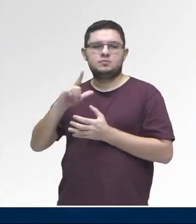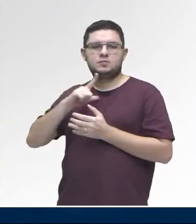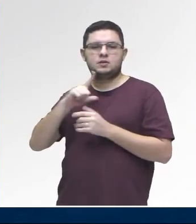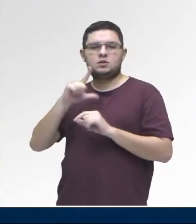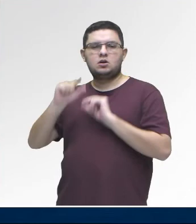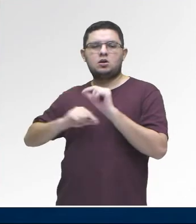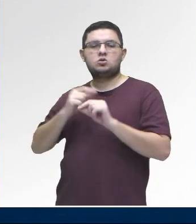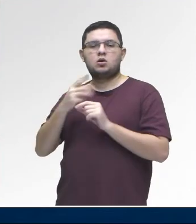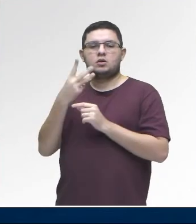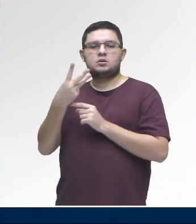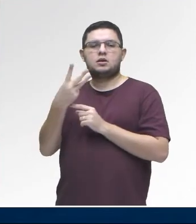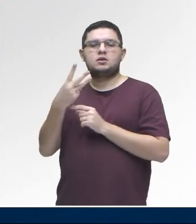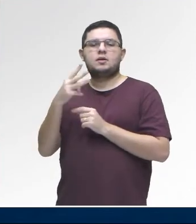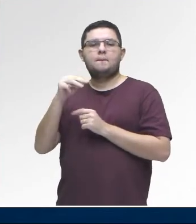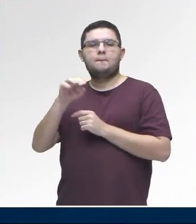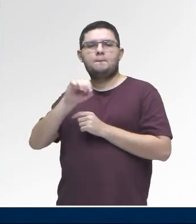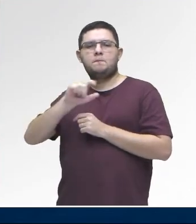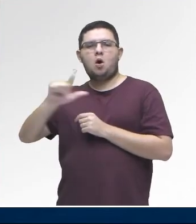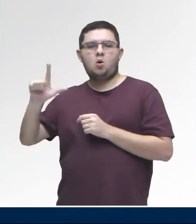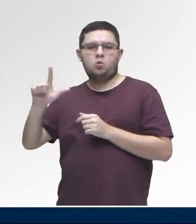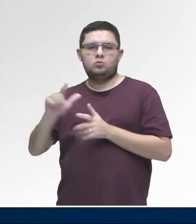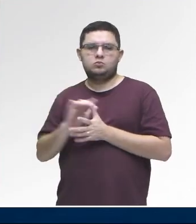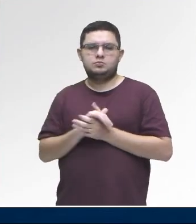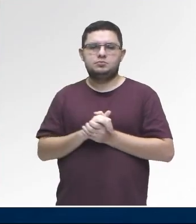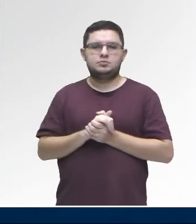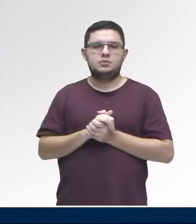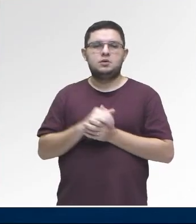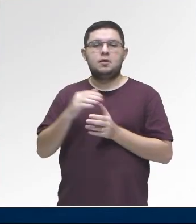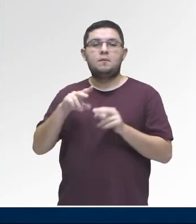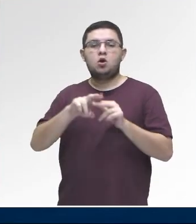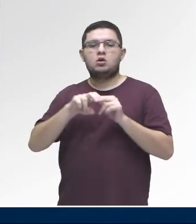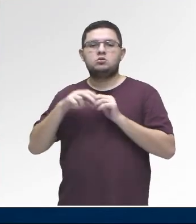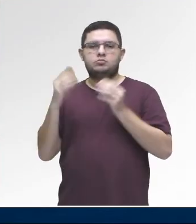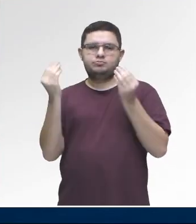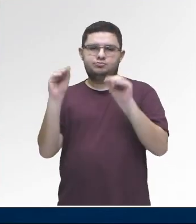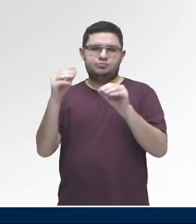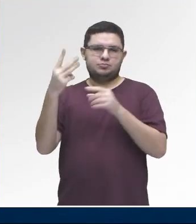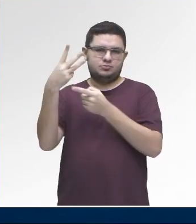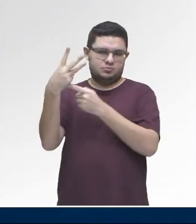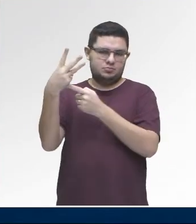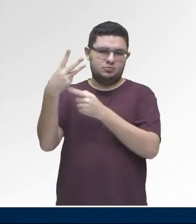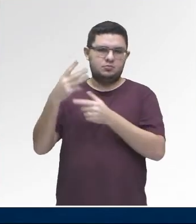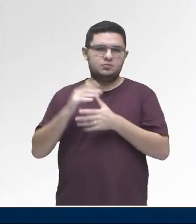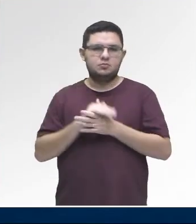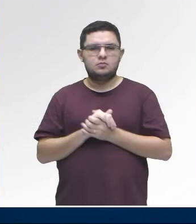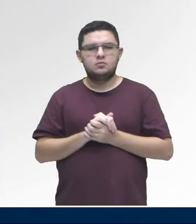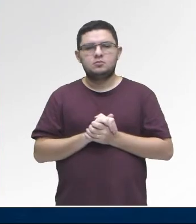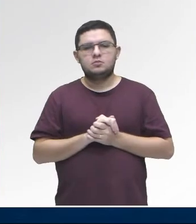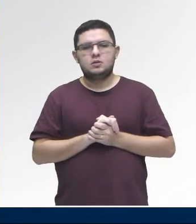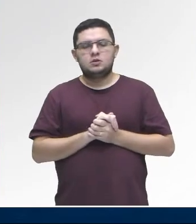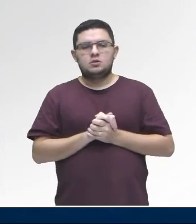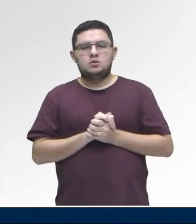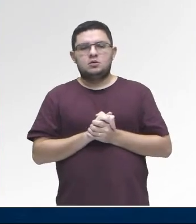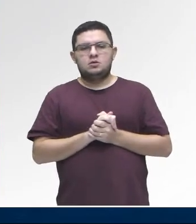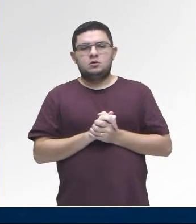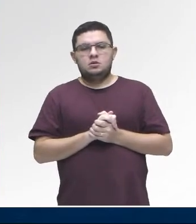A gente volta aqui e observa ali, né, que o mol